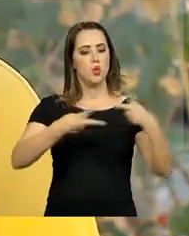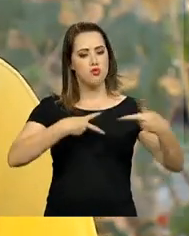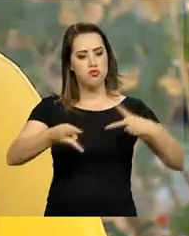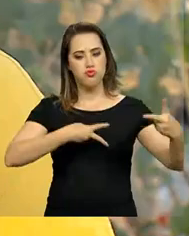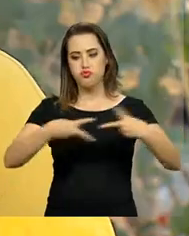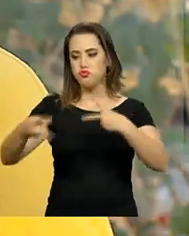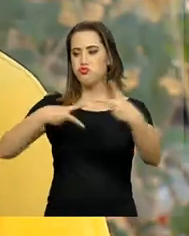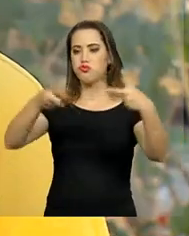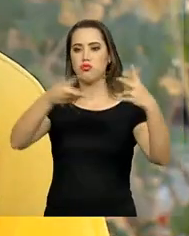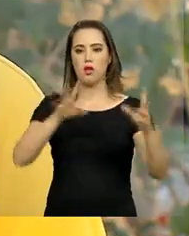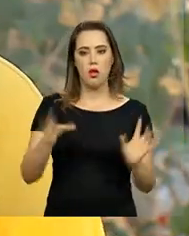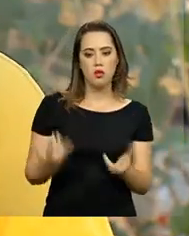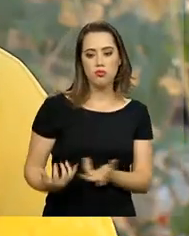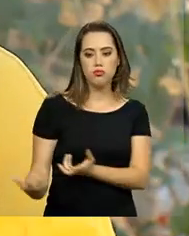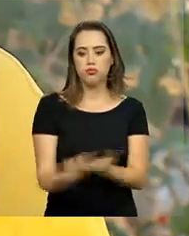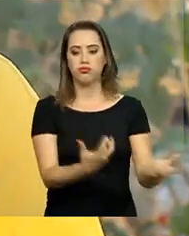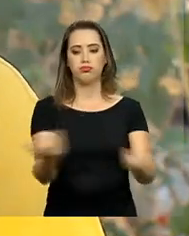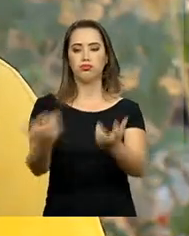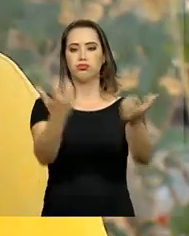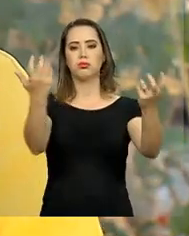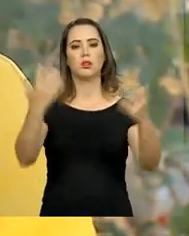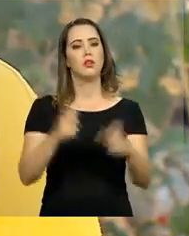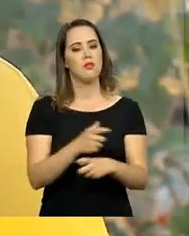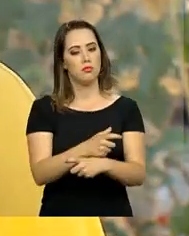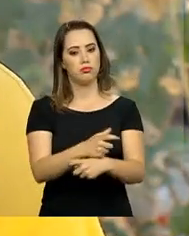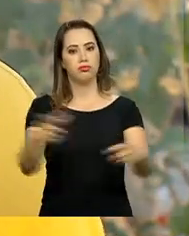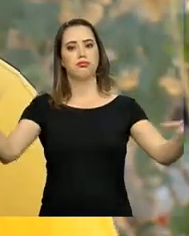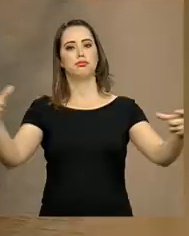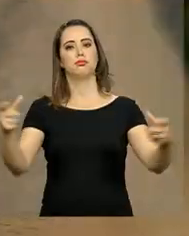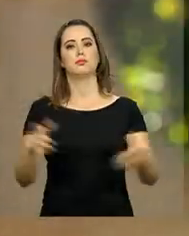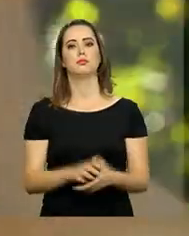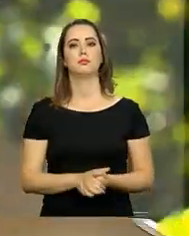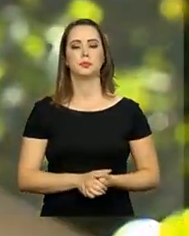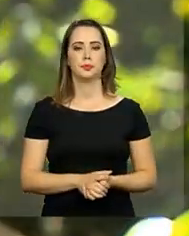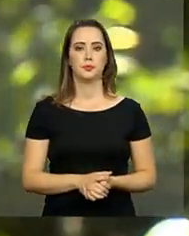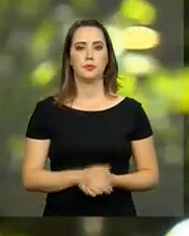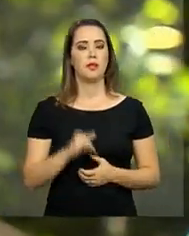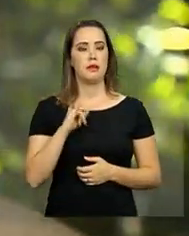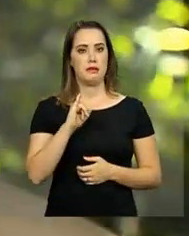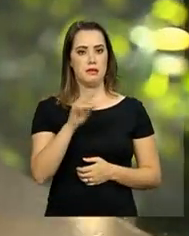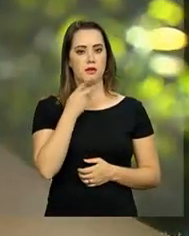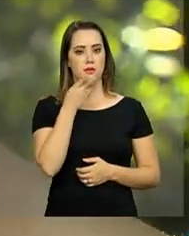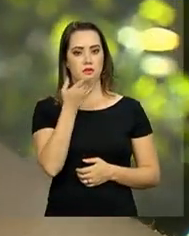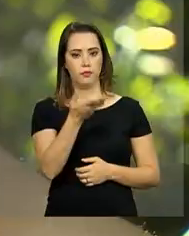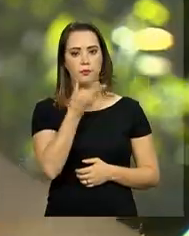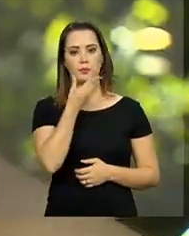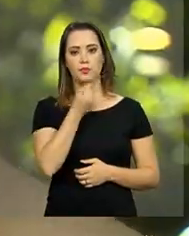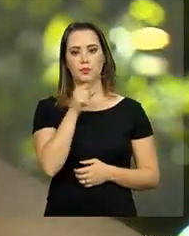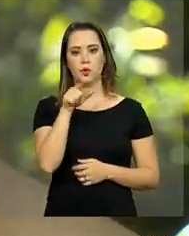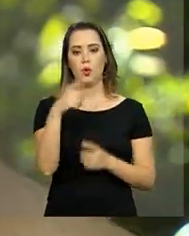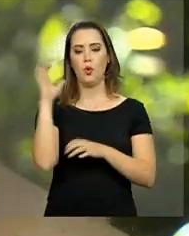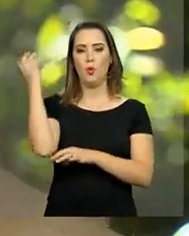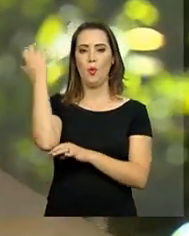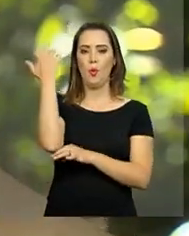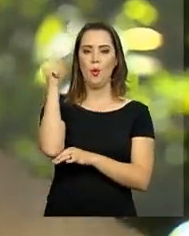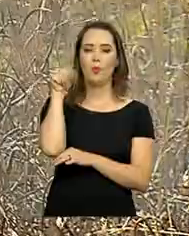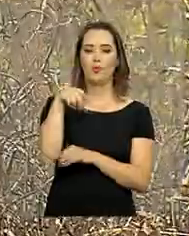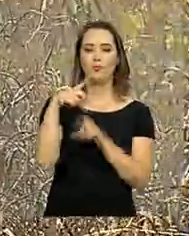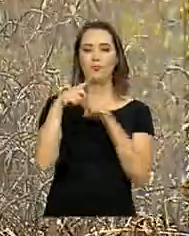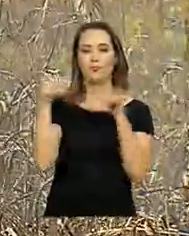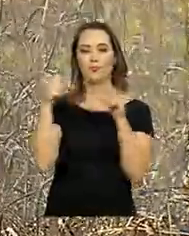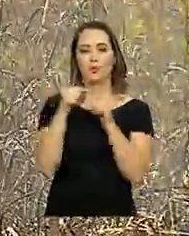temperatura elevada com umidade baixa ele vai crescer e vai se tornar um incêndio se depender de gustavo pelo menos o parque nacional de brasília